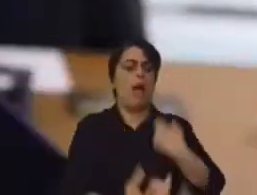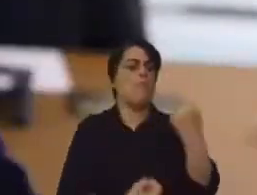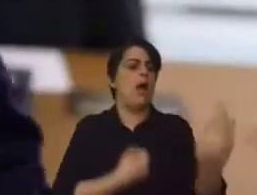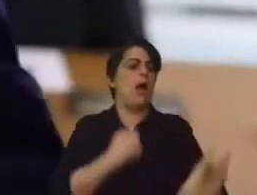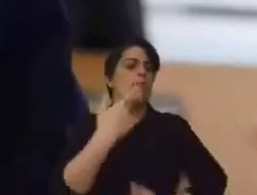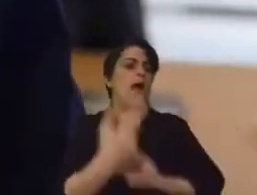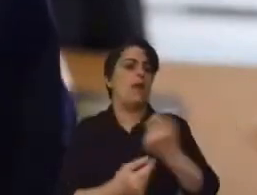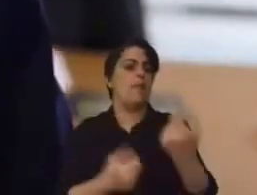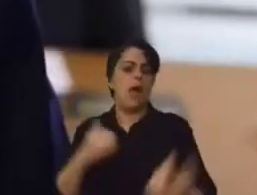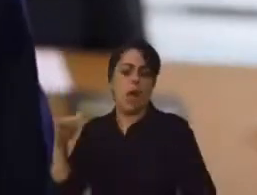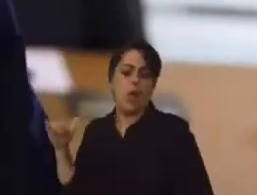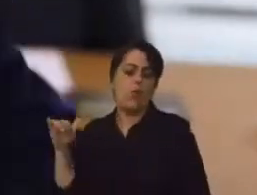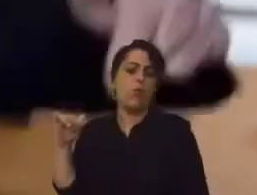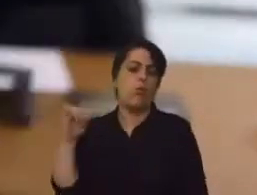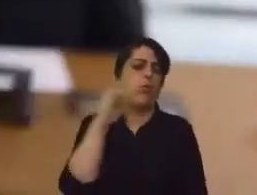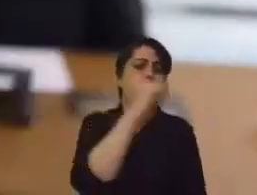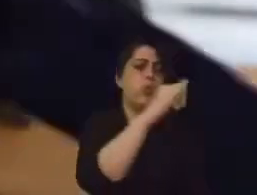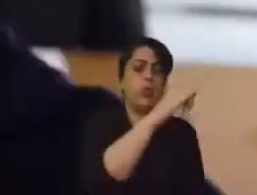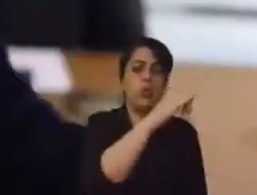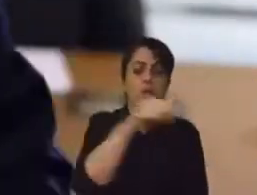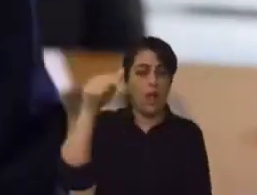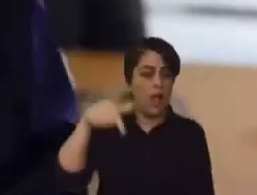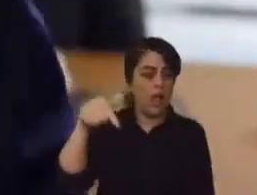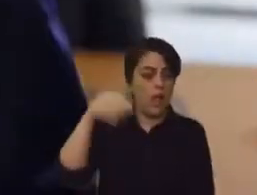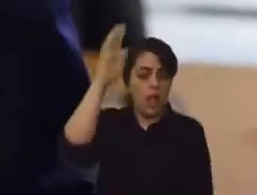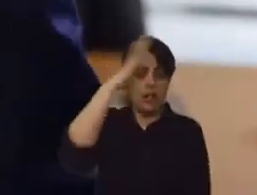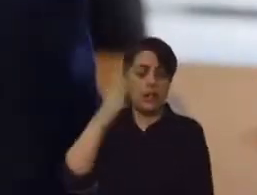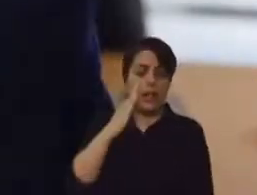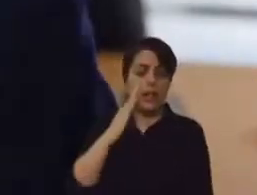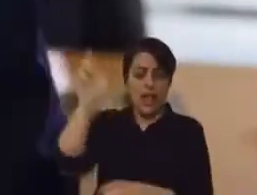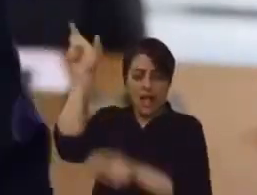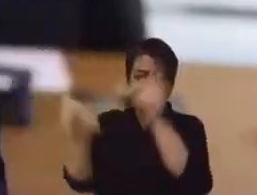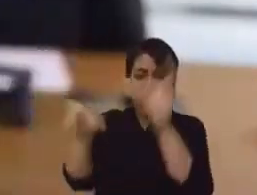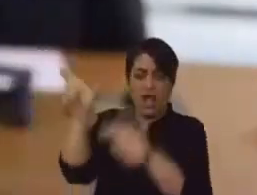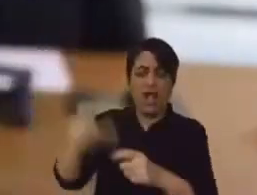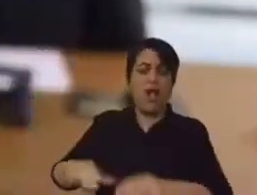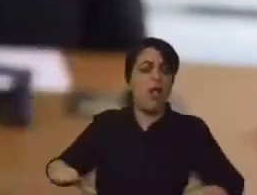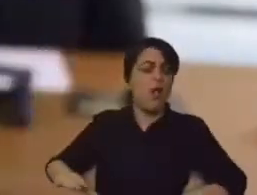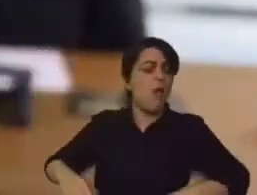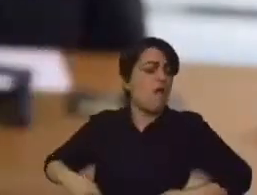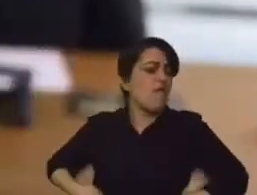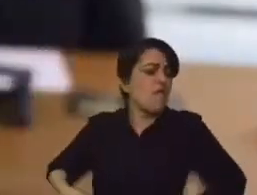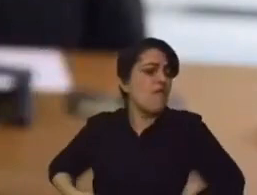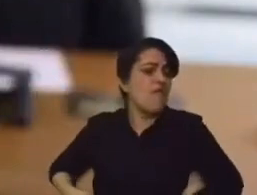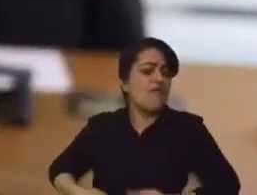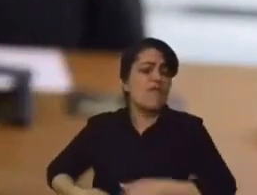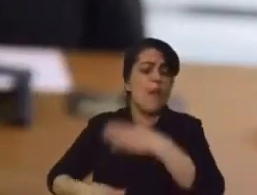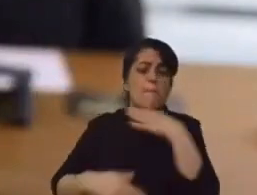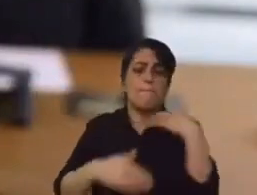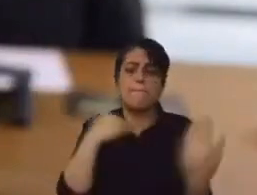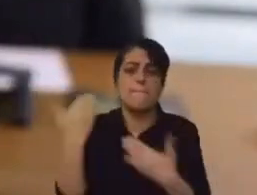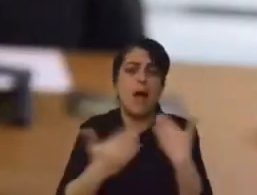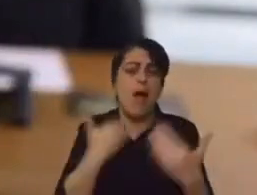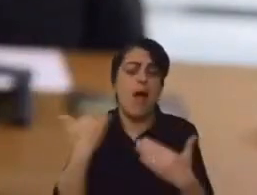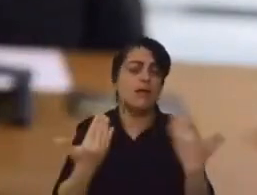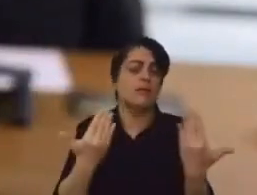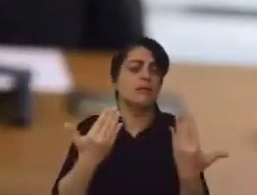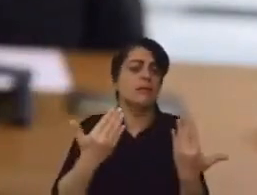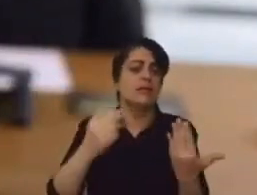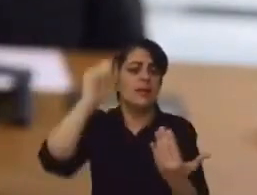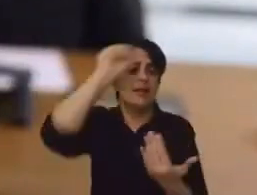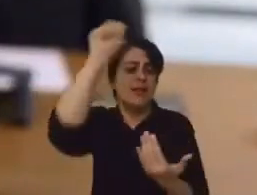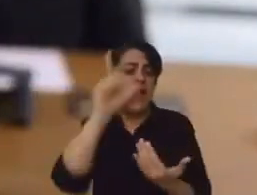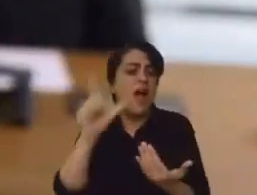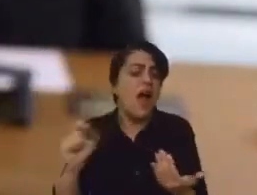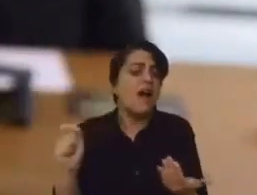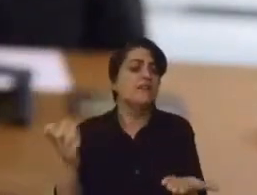pessoas morrem de fome aqui no Brasil, morrem de fome na América Latina, morrem de fome no continente africano.